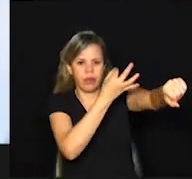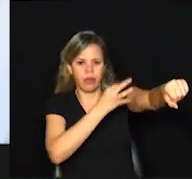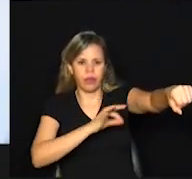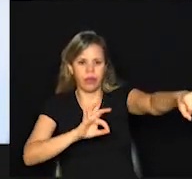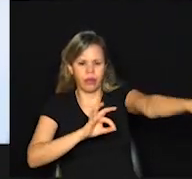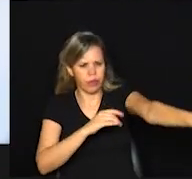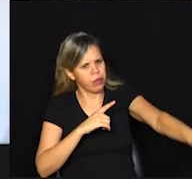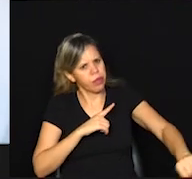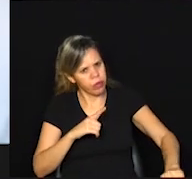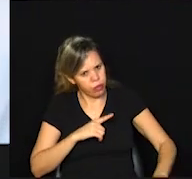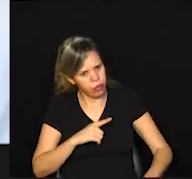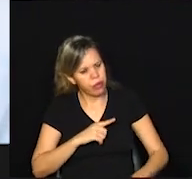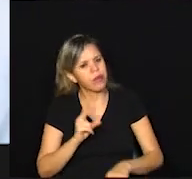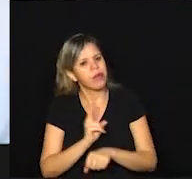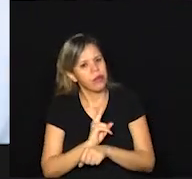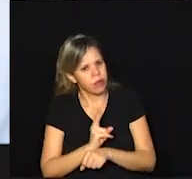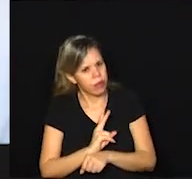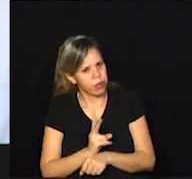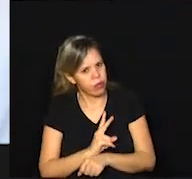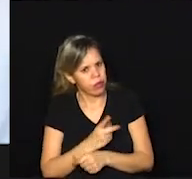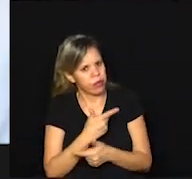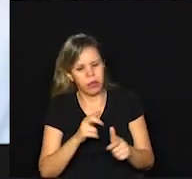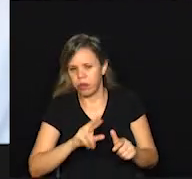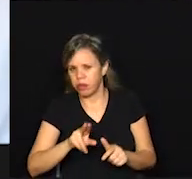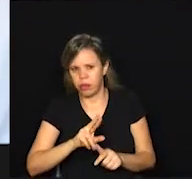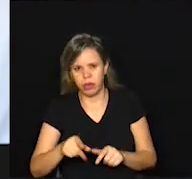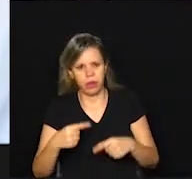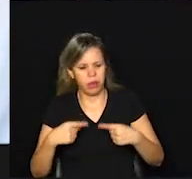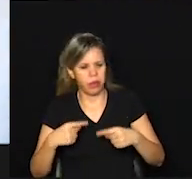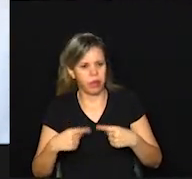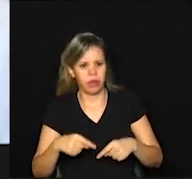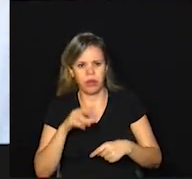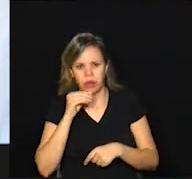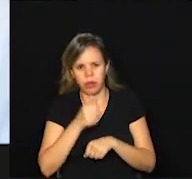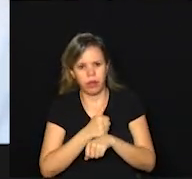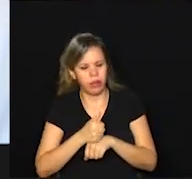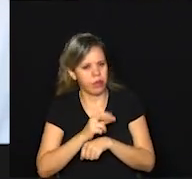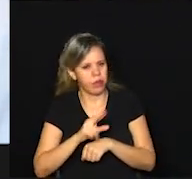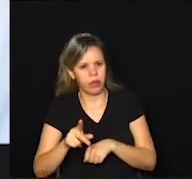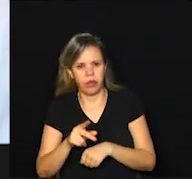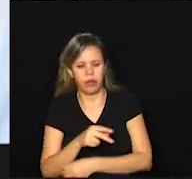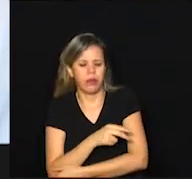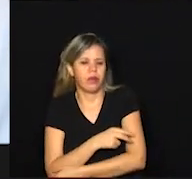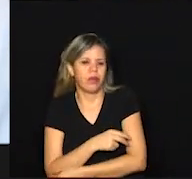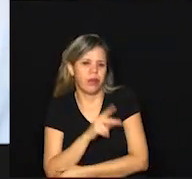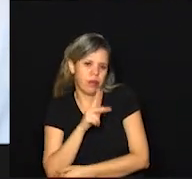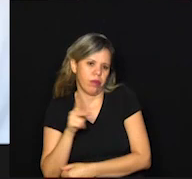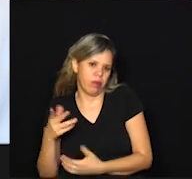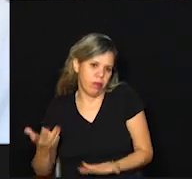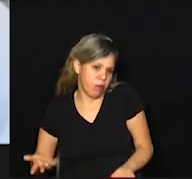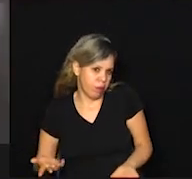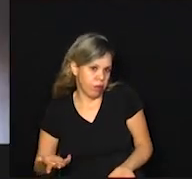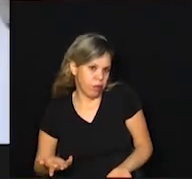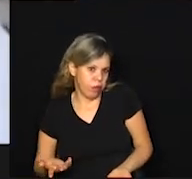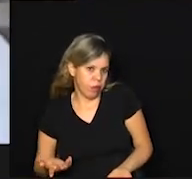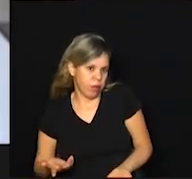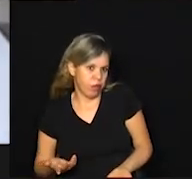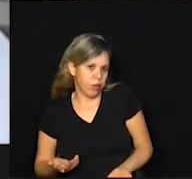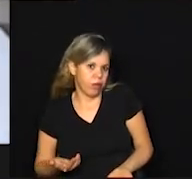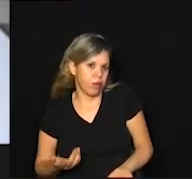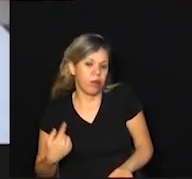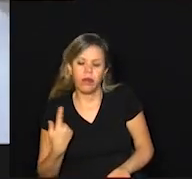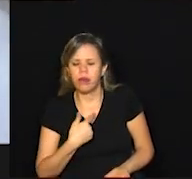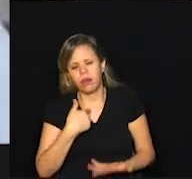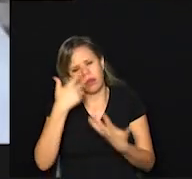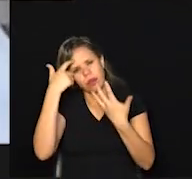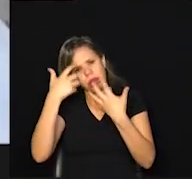batendo a Seguridade Então são dos músicos que não são com essa então o que que eu